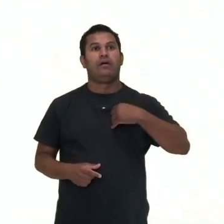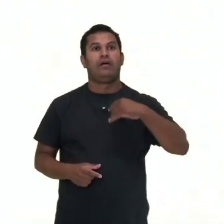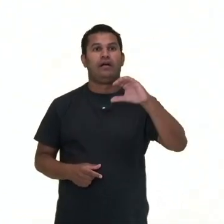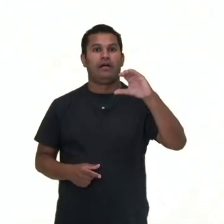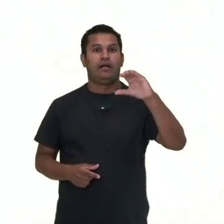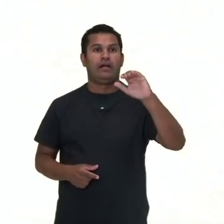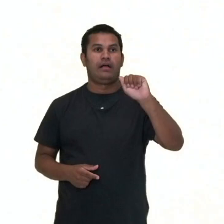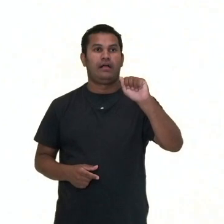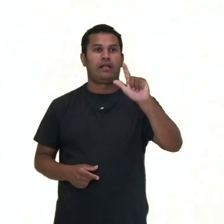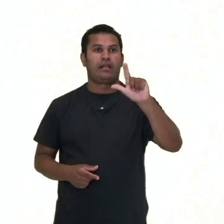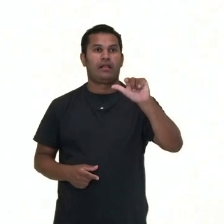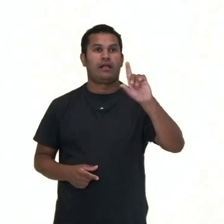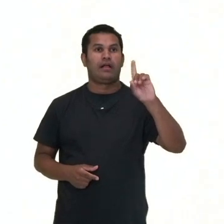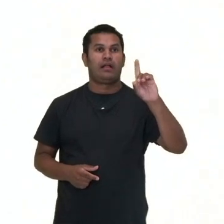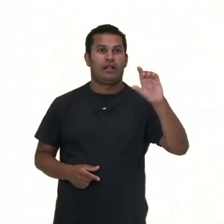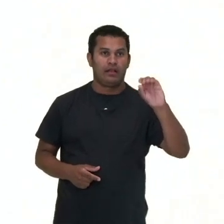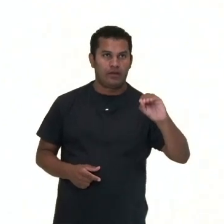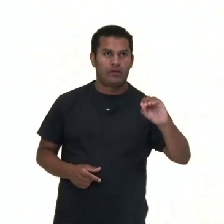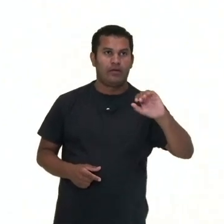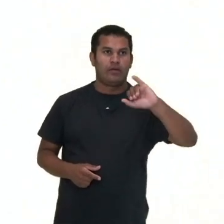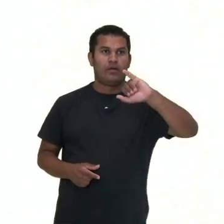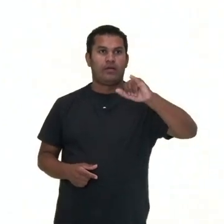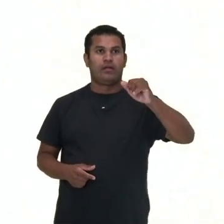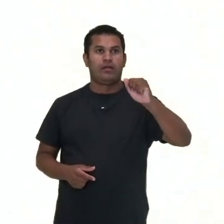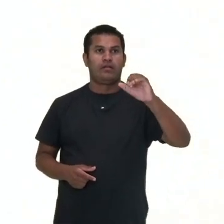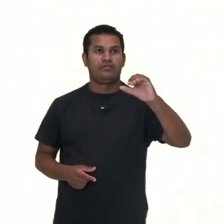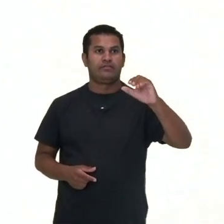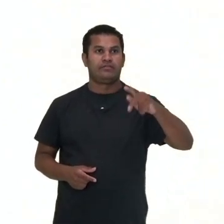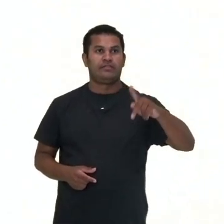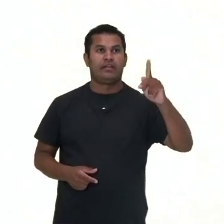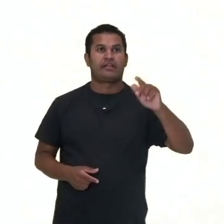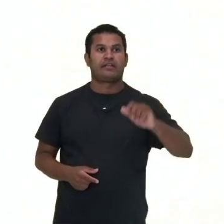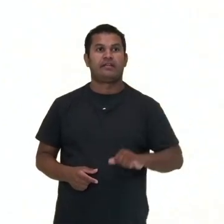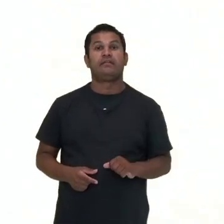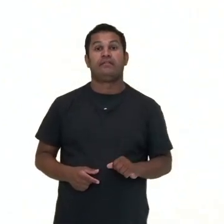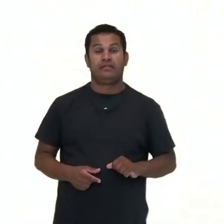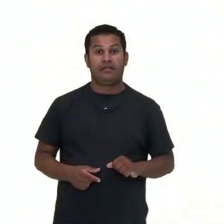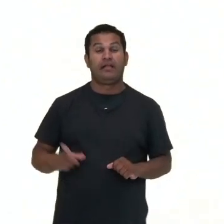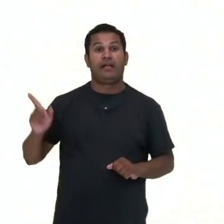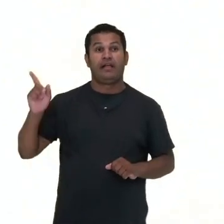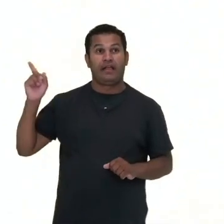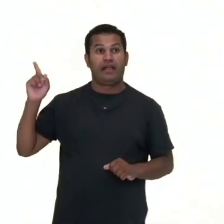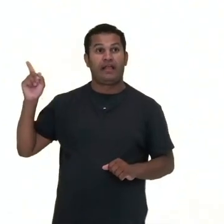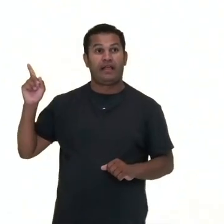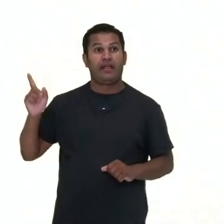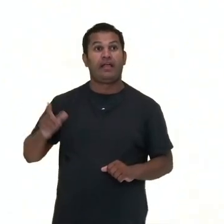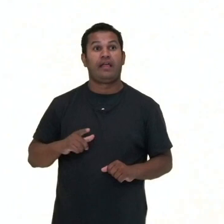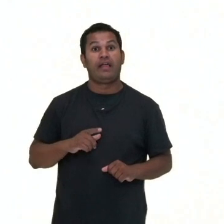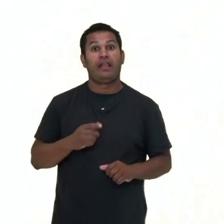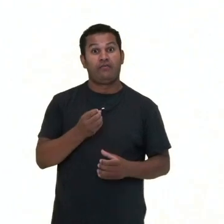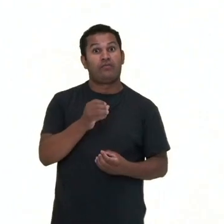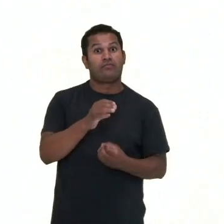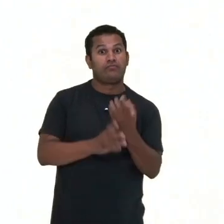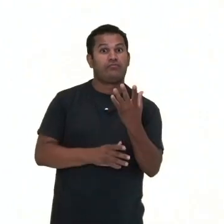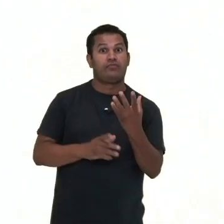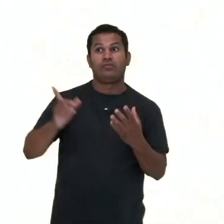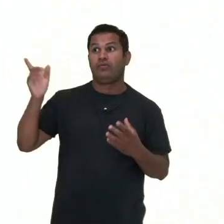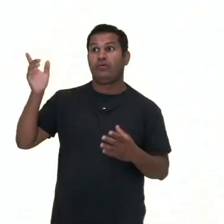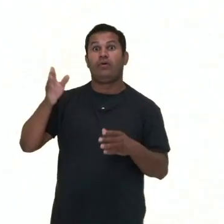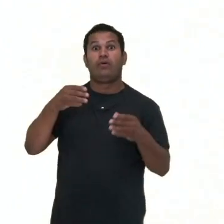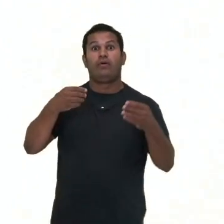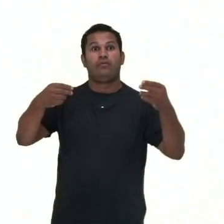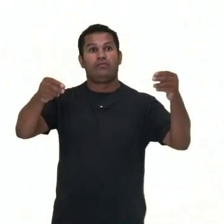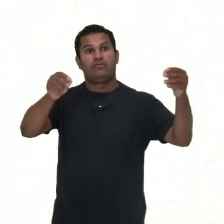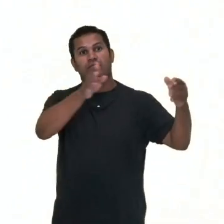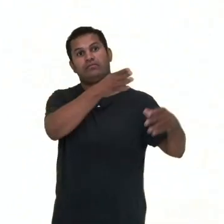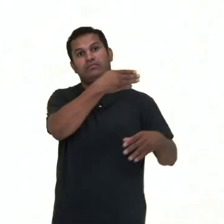capitão pirata inglês atuante nas Bahamas no século XVIII. Os piratas que tanto inspiram filmes, desenhos,